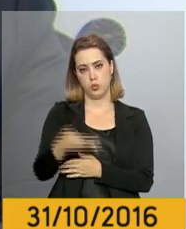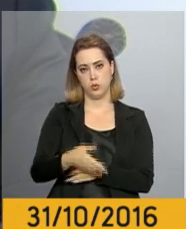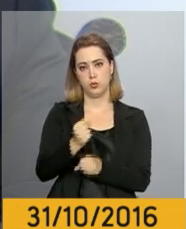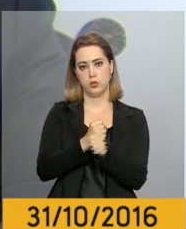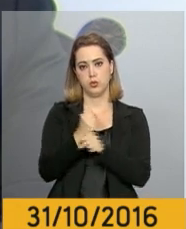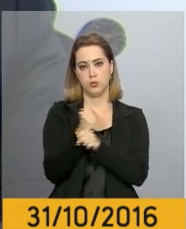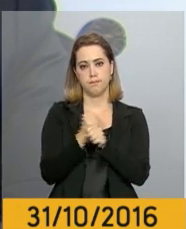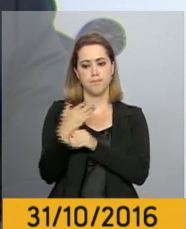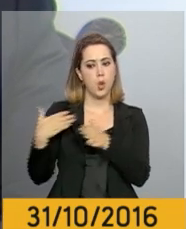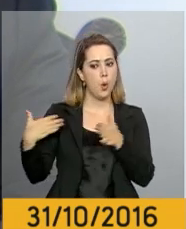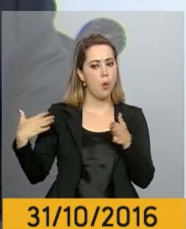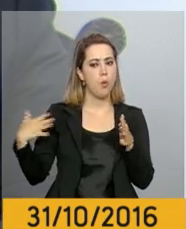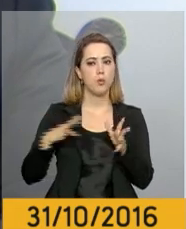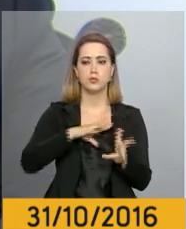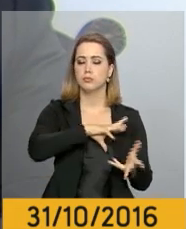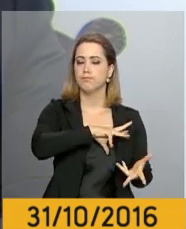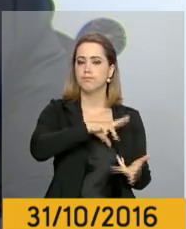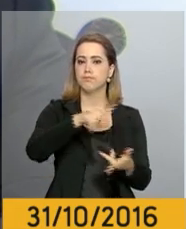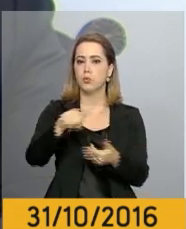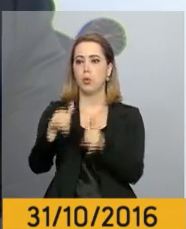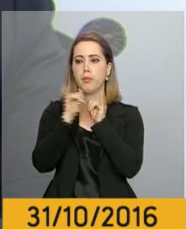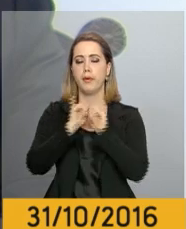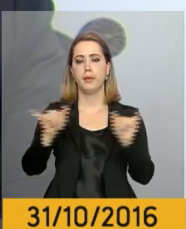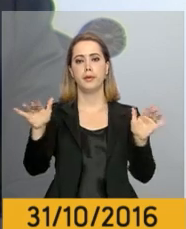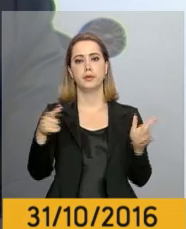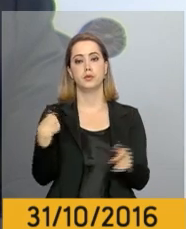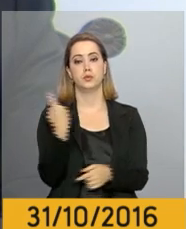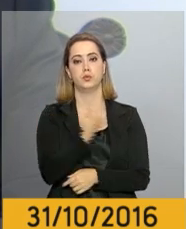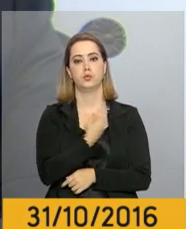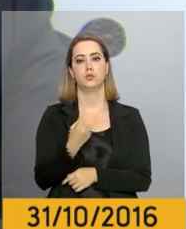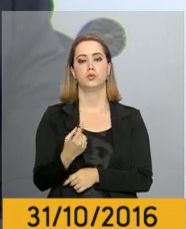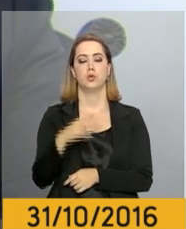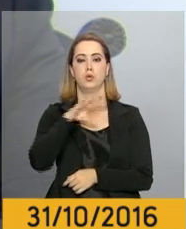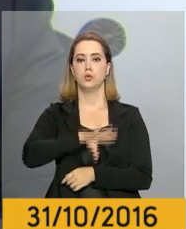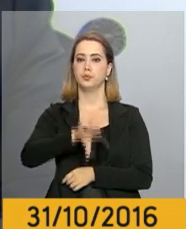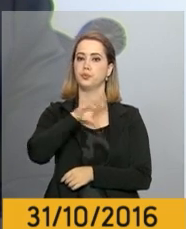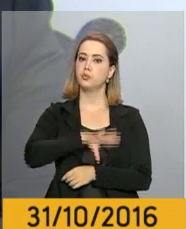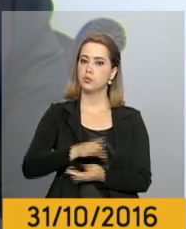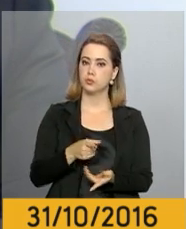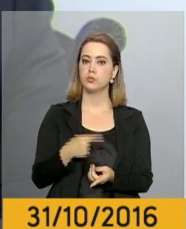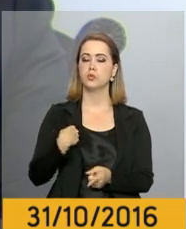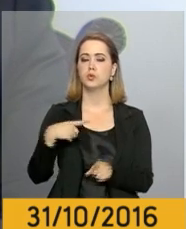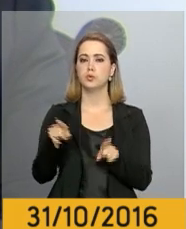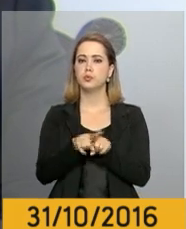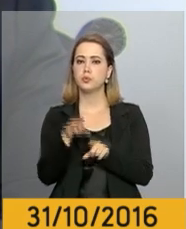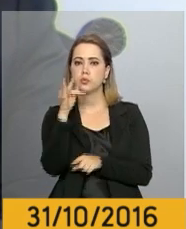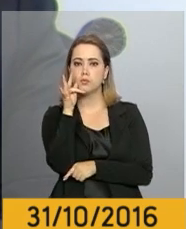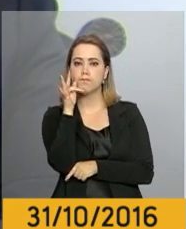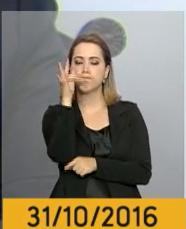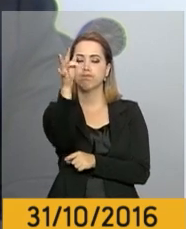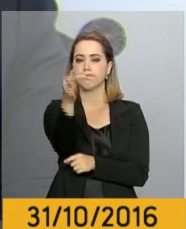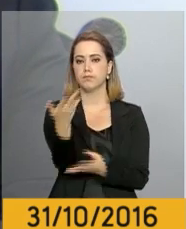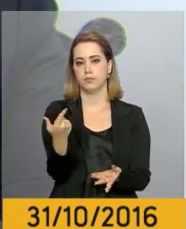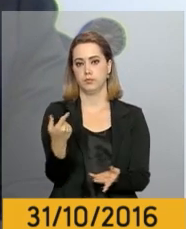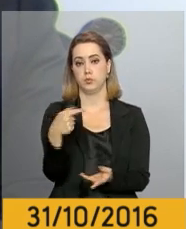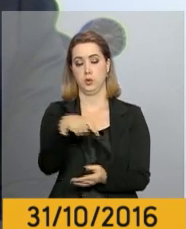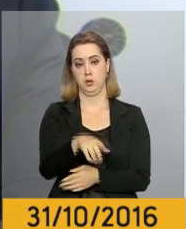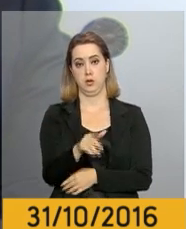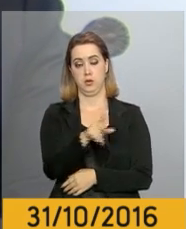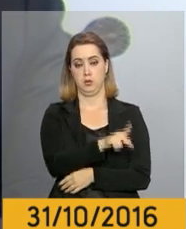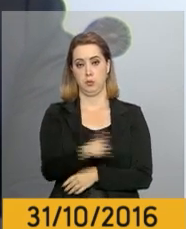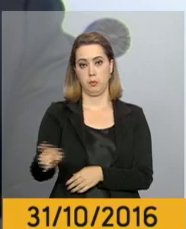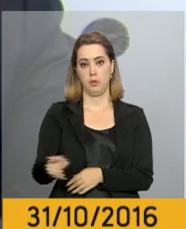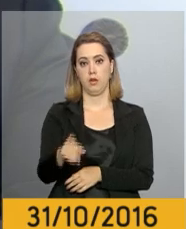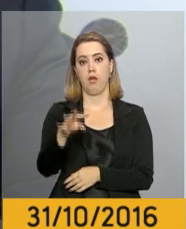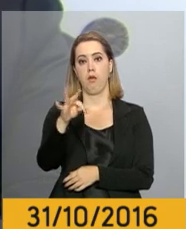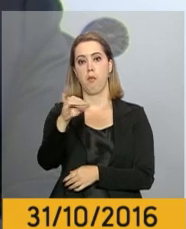global de nosso idioma comum e a visão de longo prazo que a presidência timorense